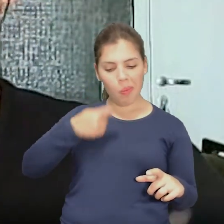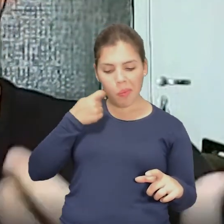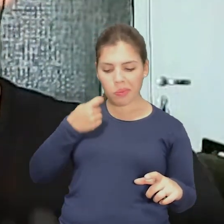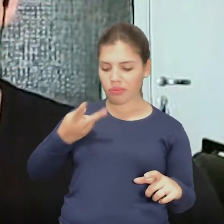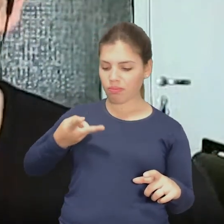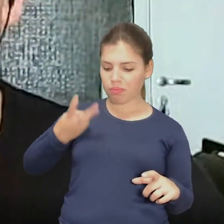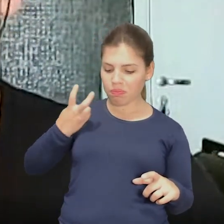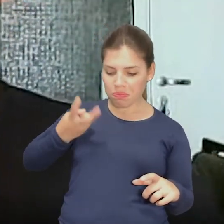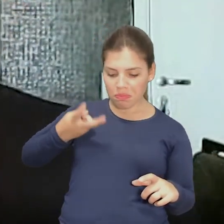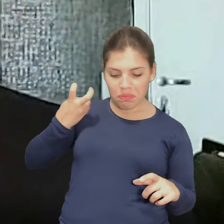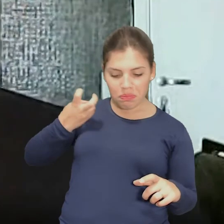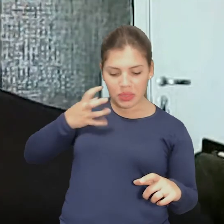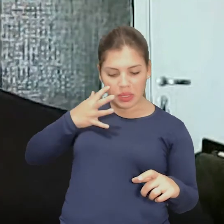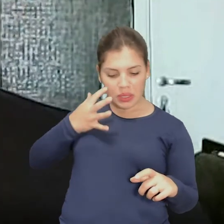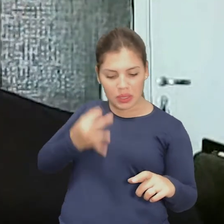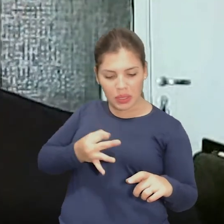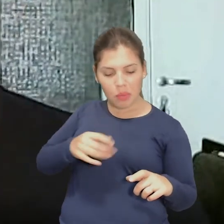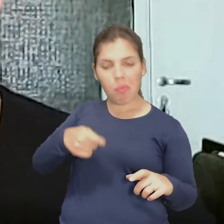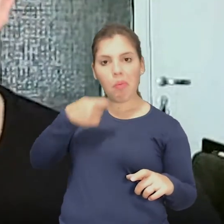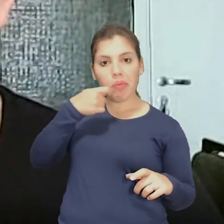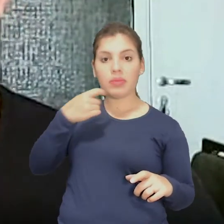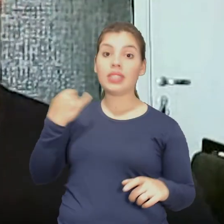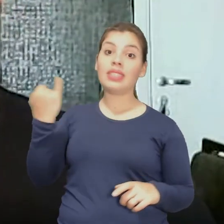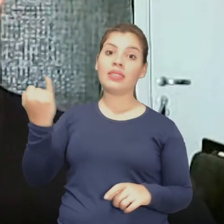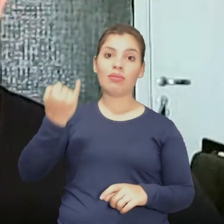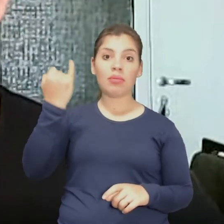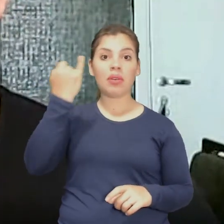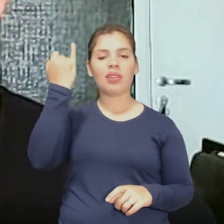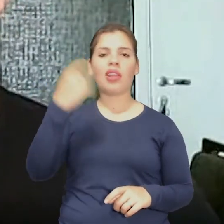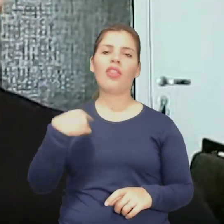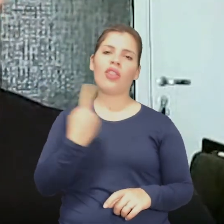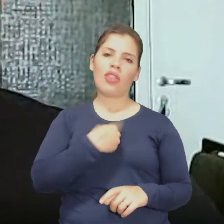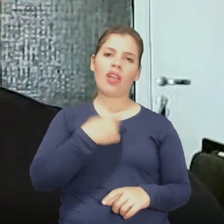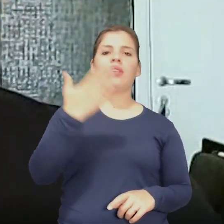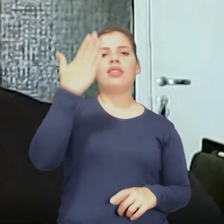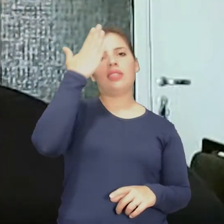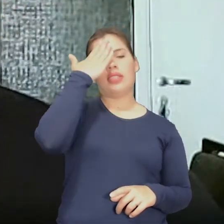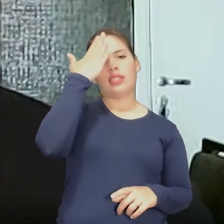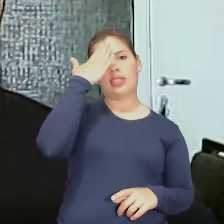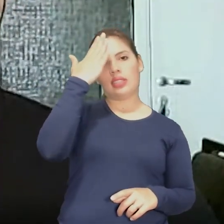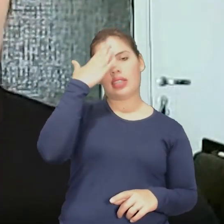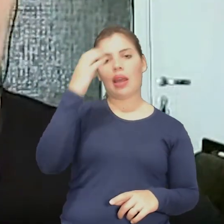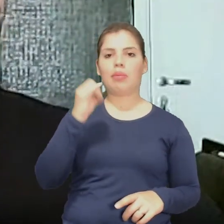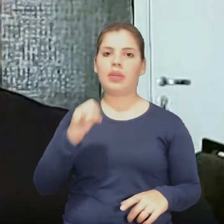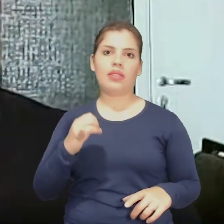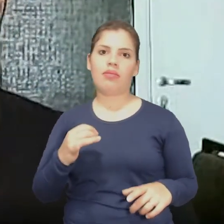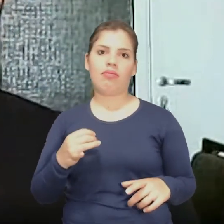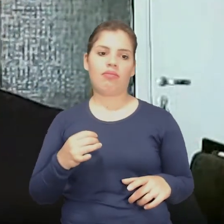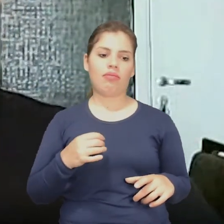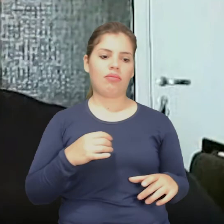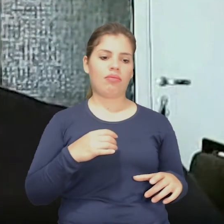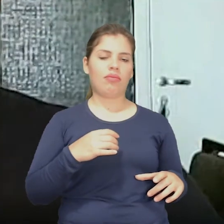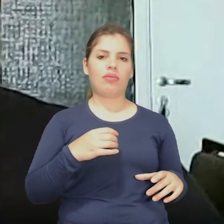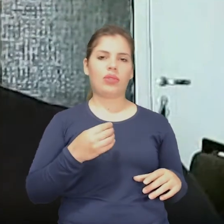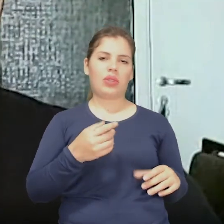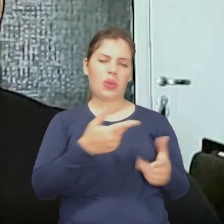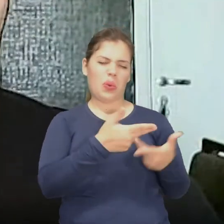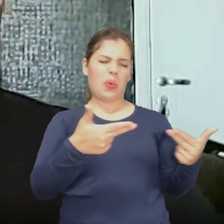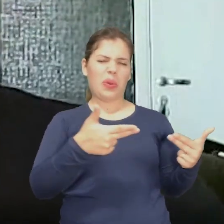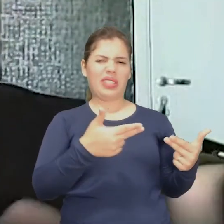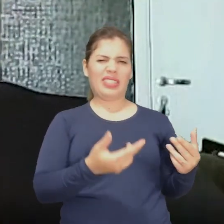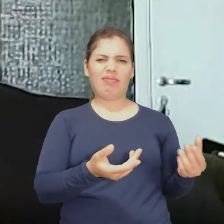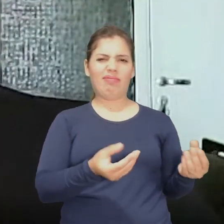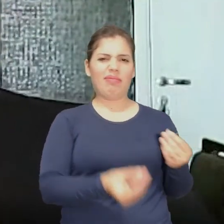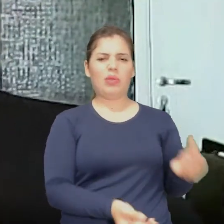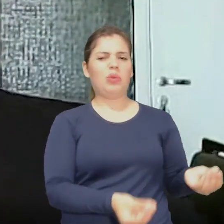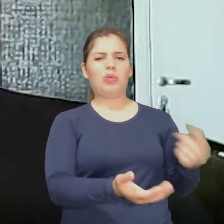você está comendo, como você está comendo, né? O que a gente sabe quando a gente come alguma coisa muito, se está